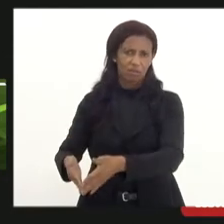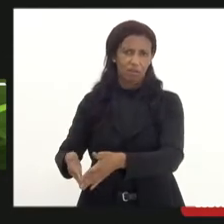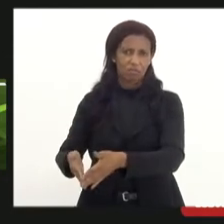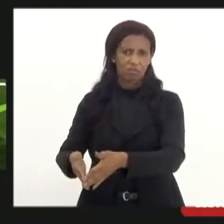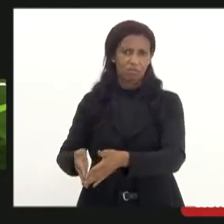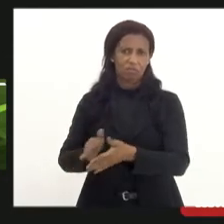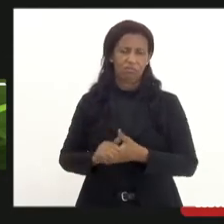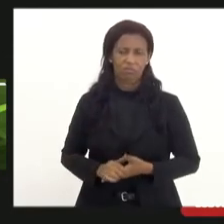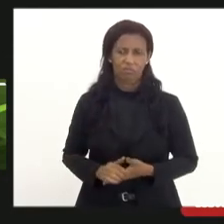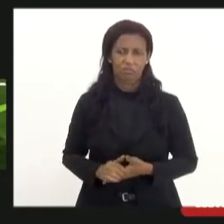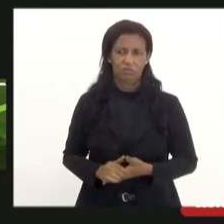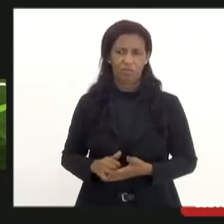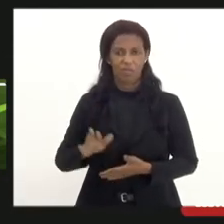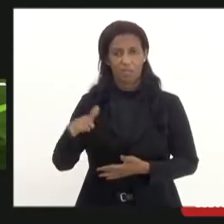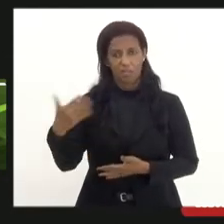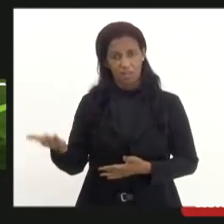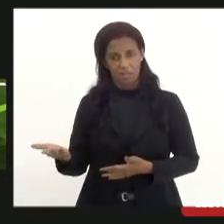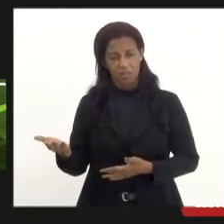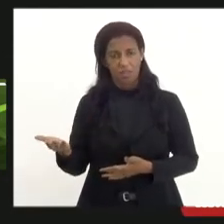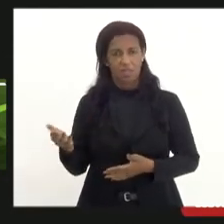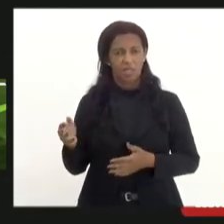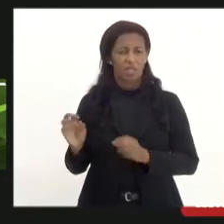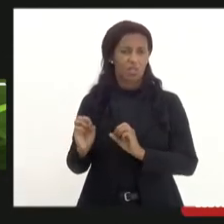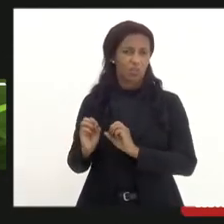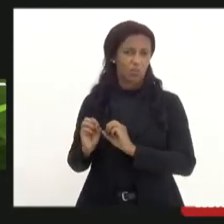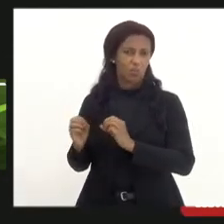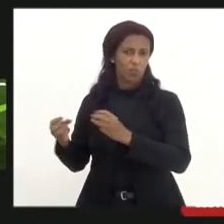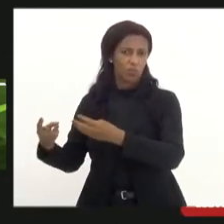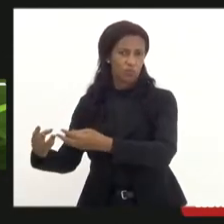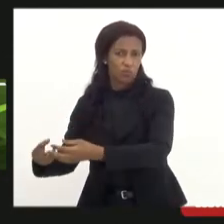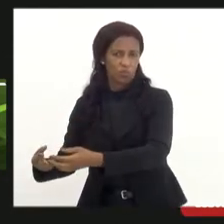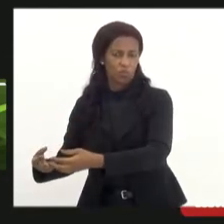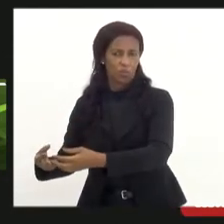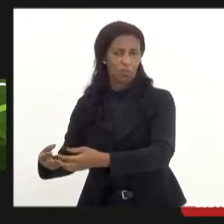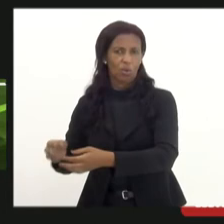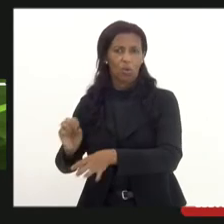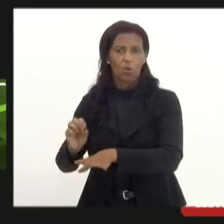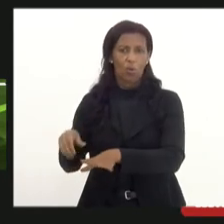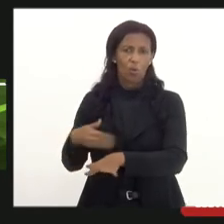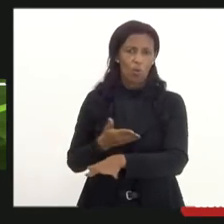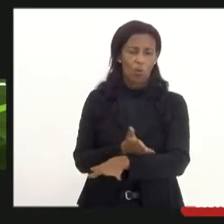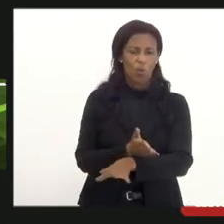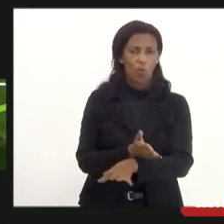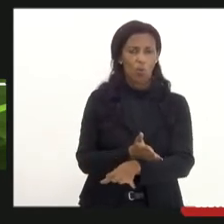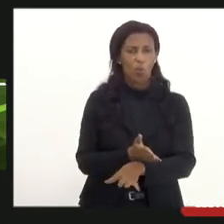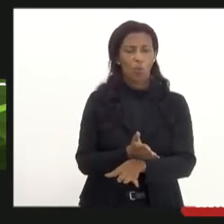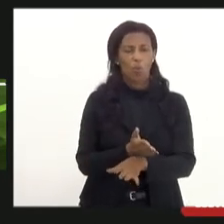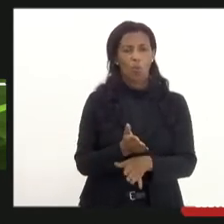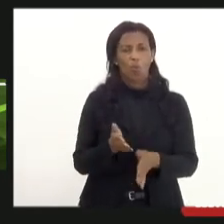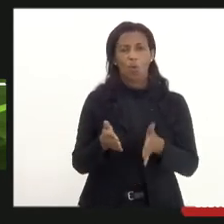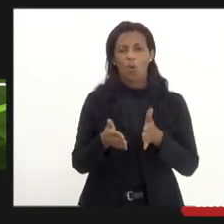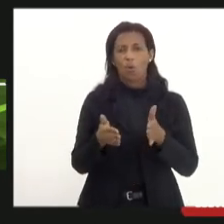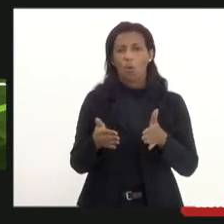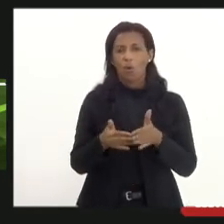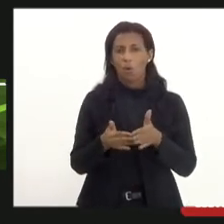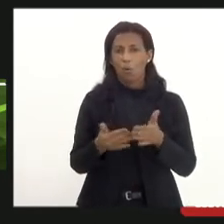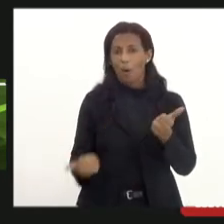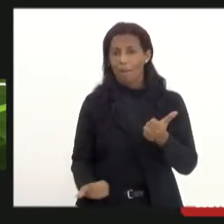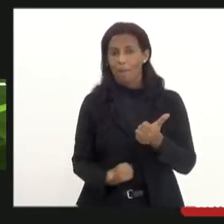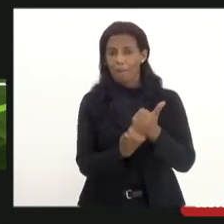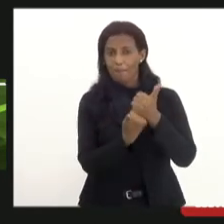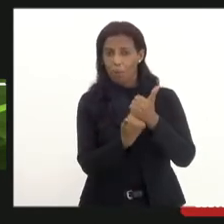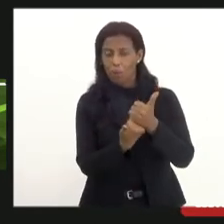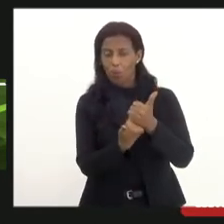seja pela parte offshore, seja pela a questão, né, das embarcações de apoio,